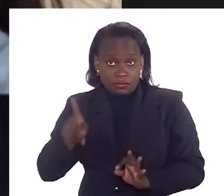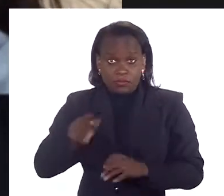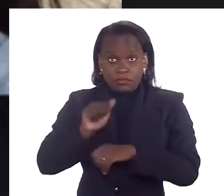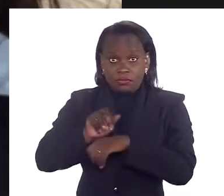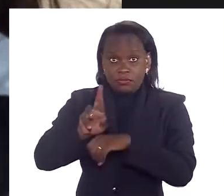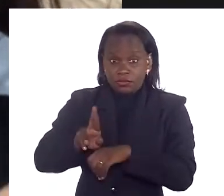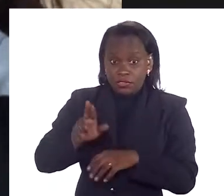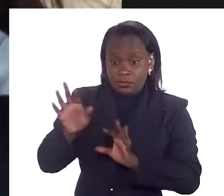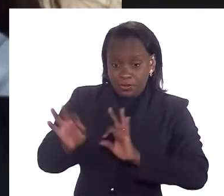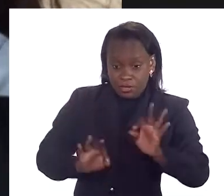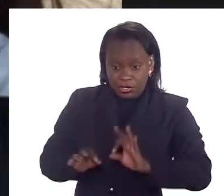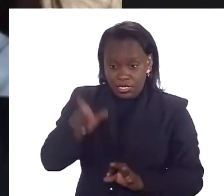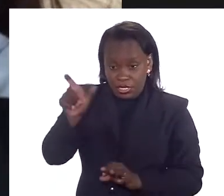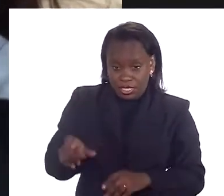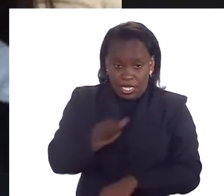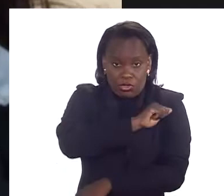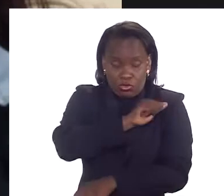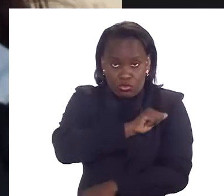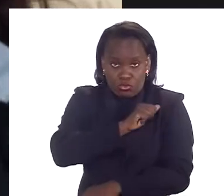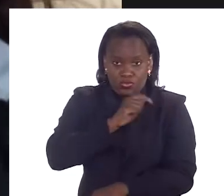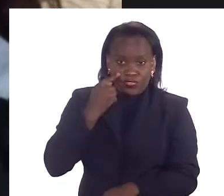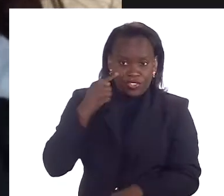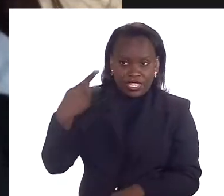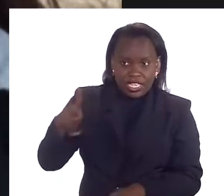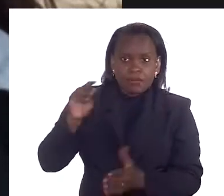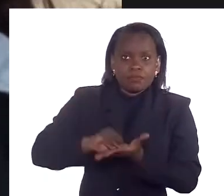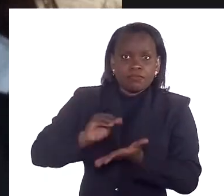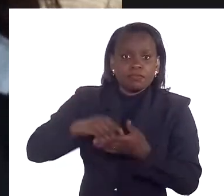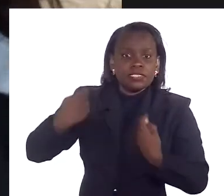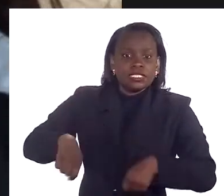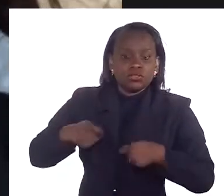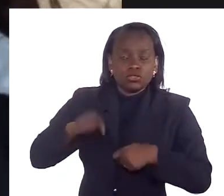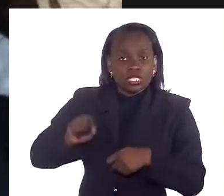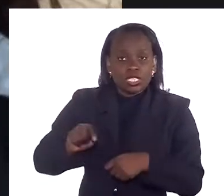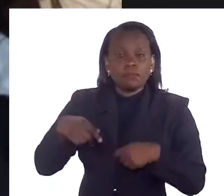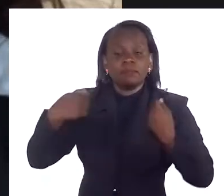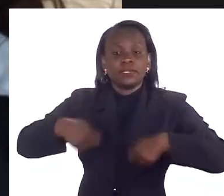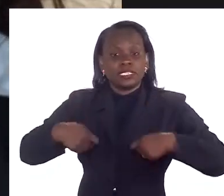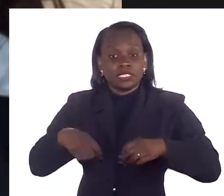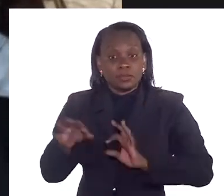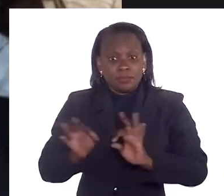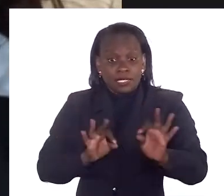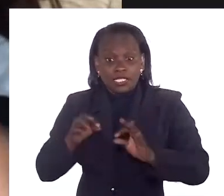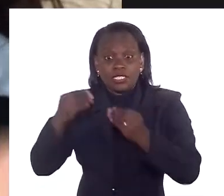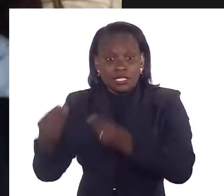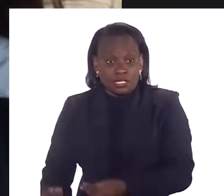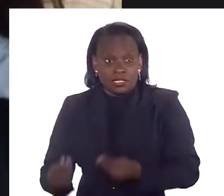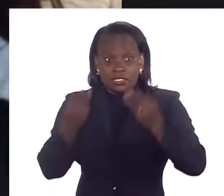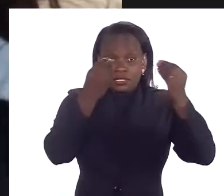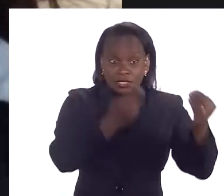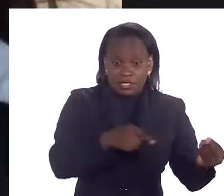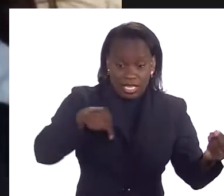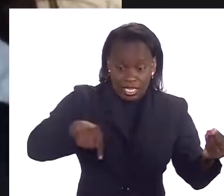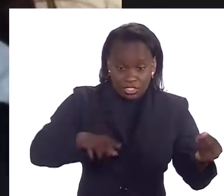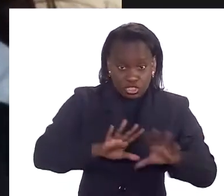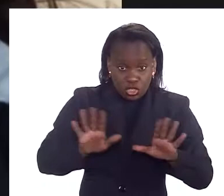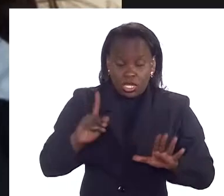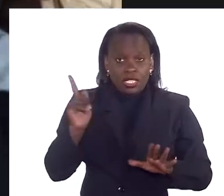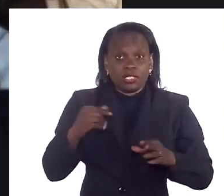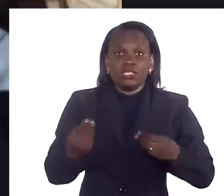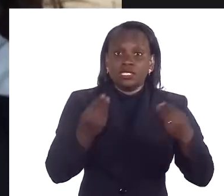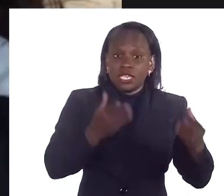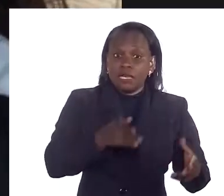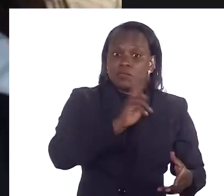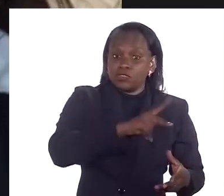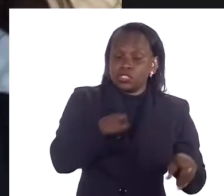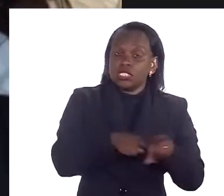professor de sala de recursos trace para esse aluno, com base nas necessidades dele, é preciso que esse plano ele saia dali daquele espaço